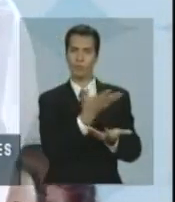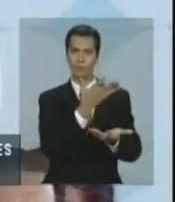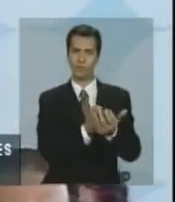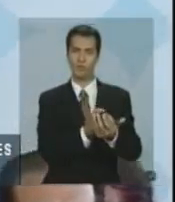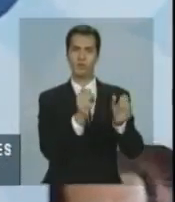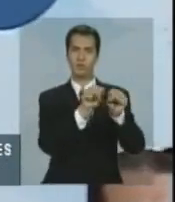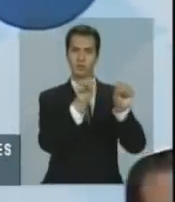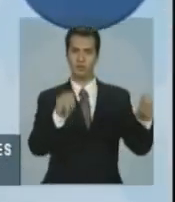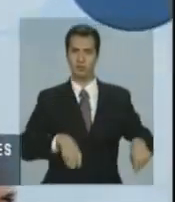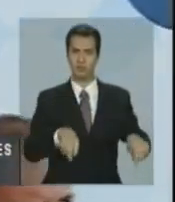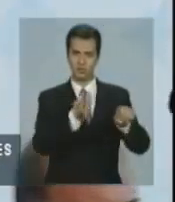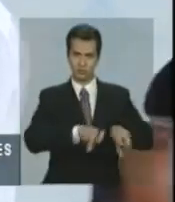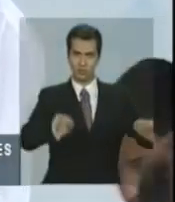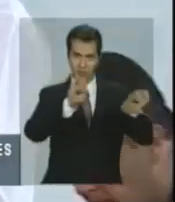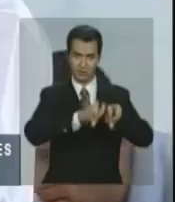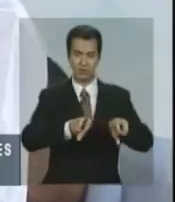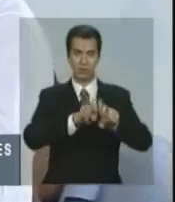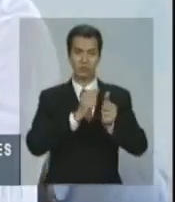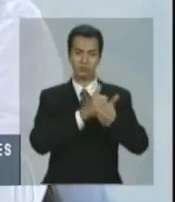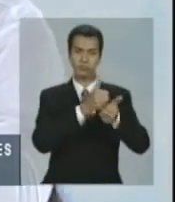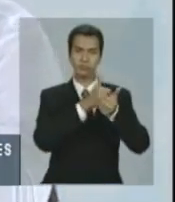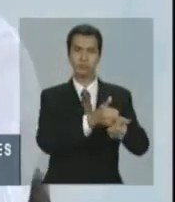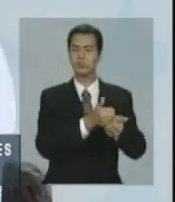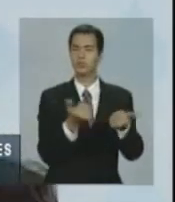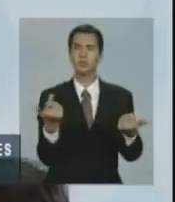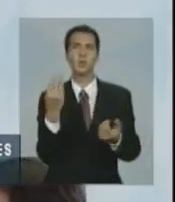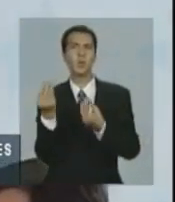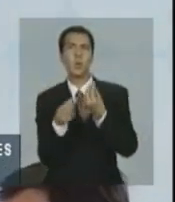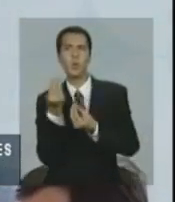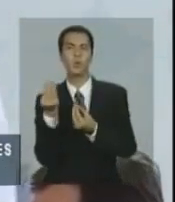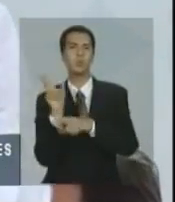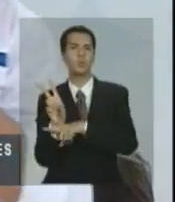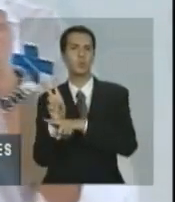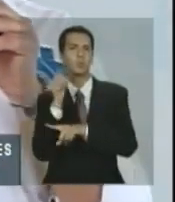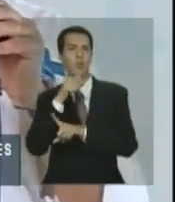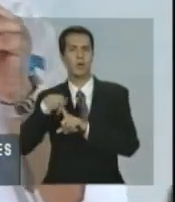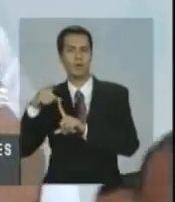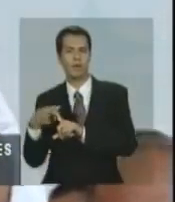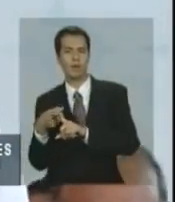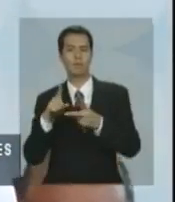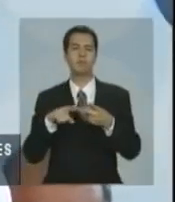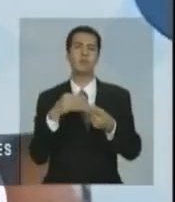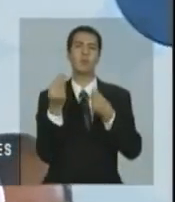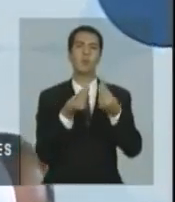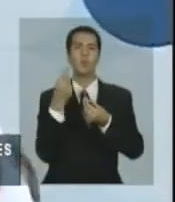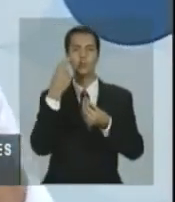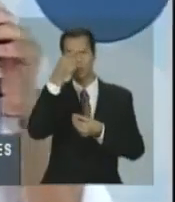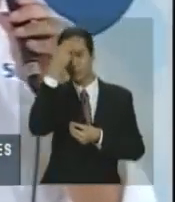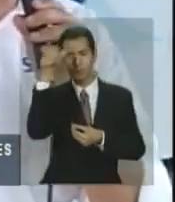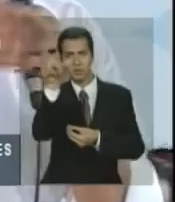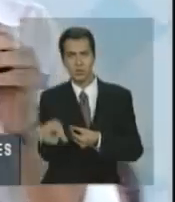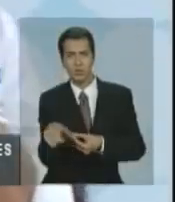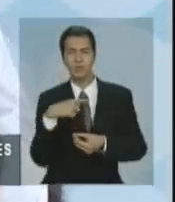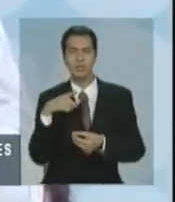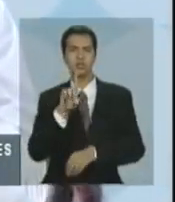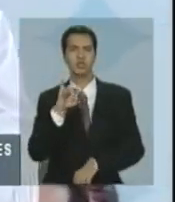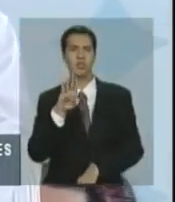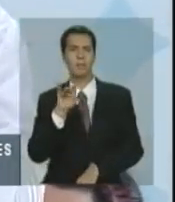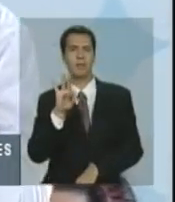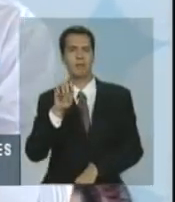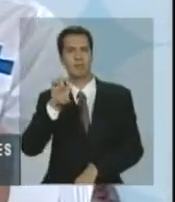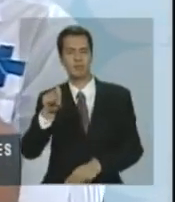acompanhar. Como que acompanhar a gestante do pré-natal? Como que acompanhar aquela pessoa que tem hipertensão e diabetes? Como acompanhar a criança